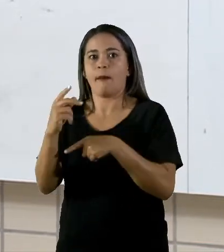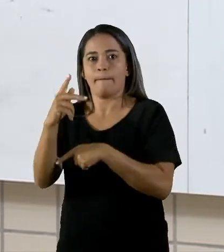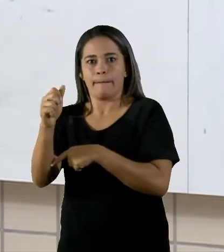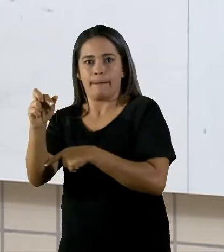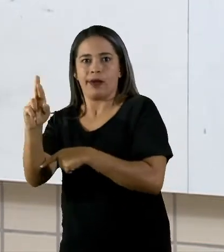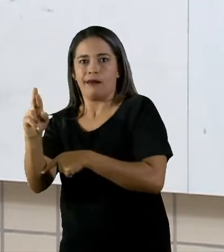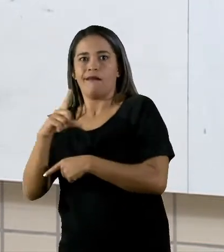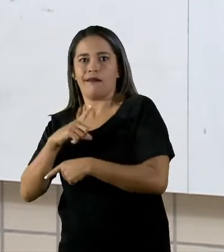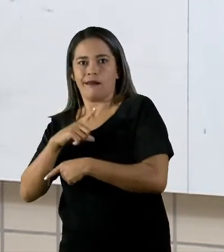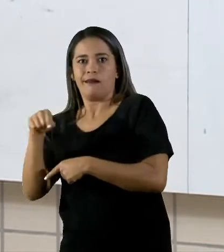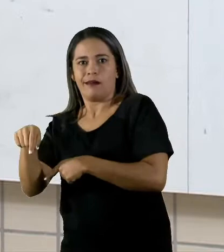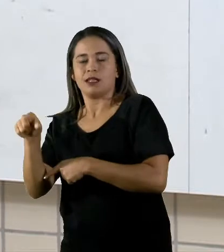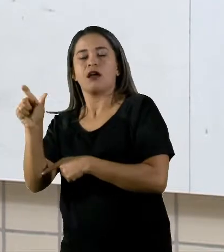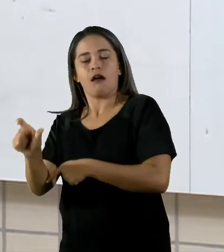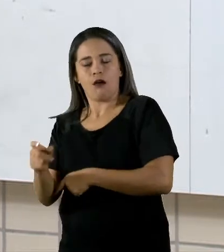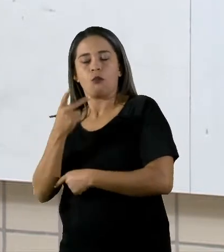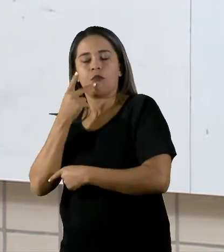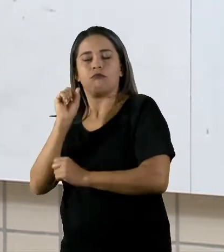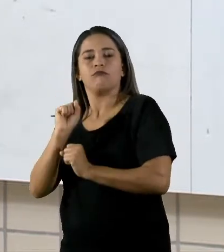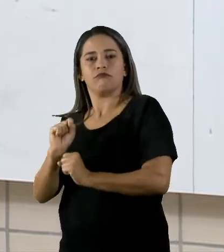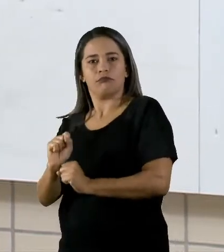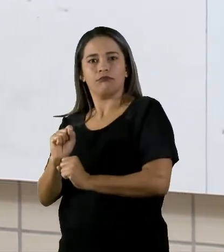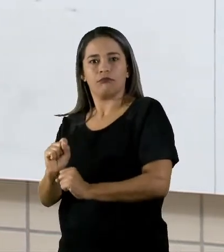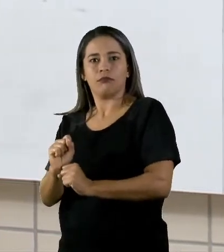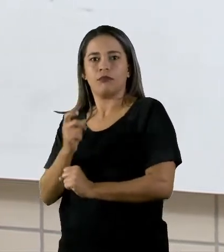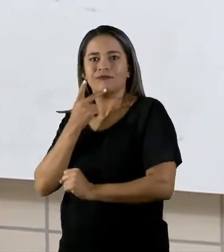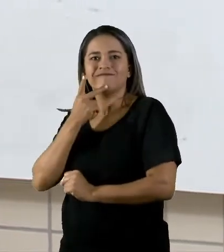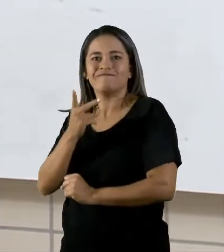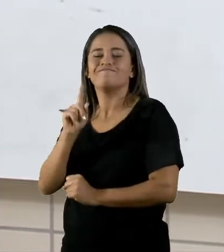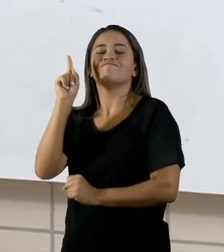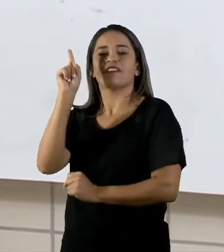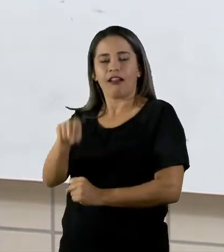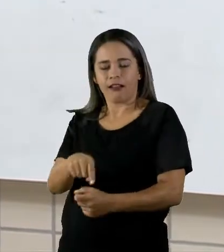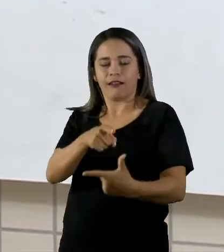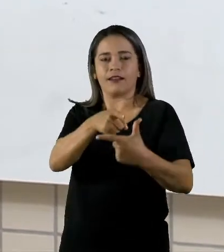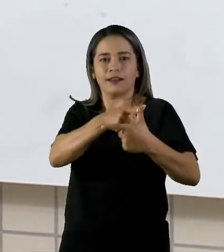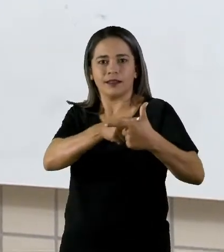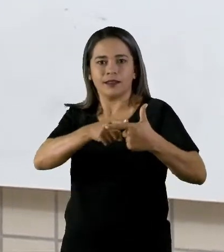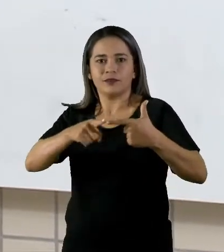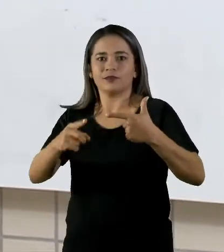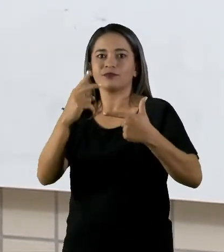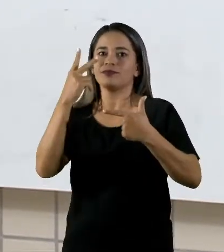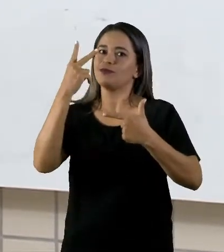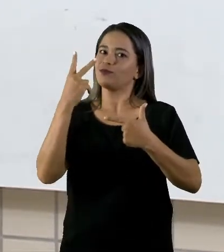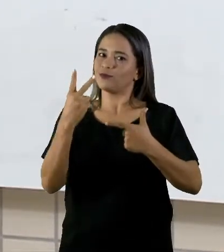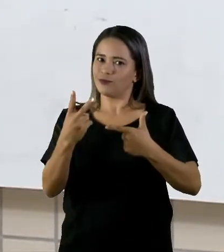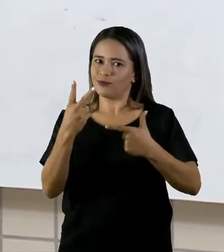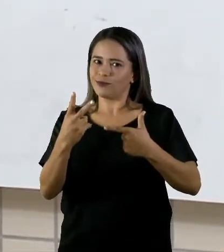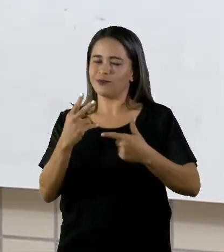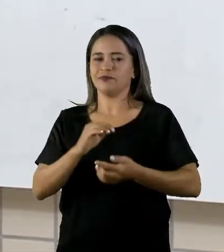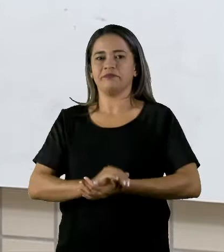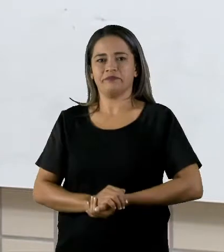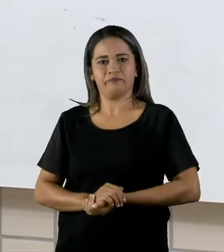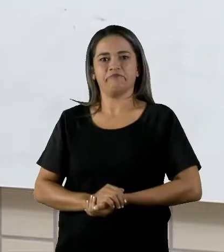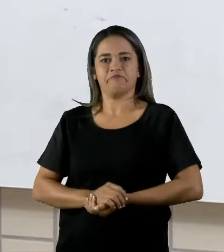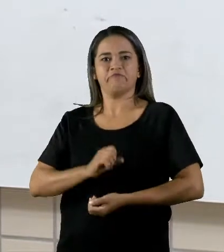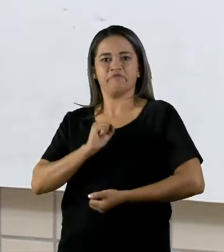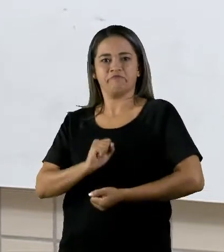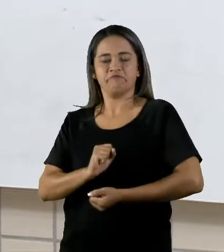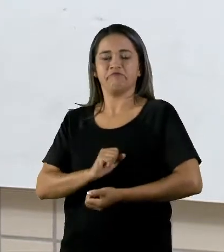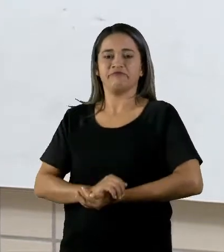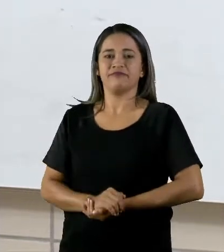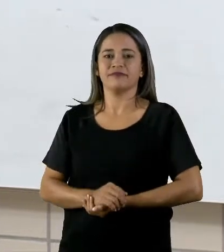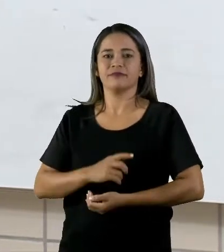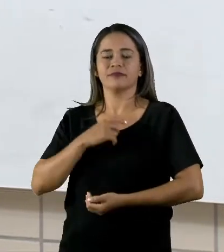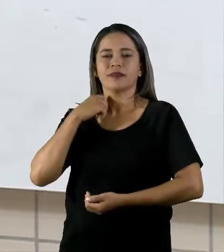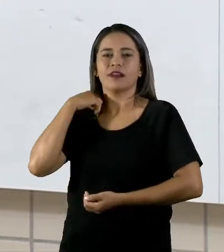número par. Então eu posso dizer, esse número ele é divisível por 2. Posso.